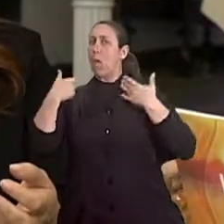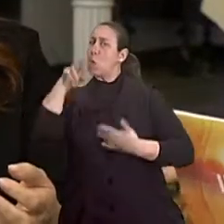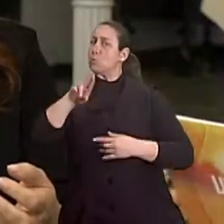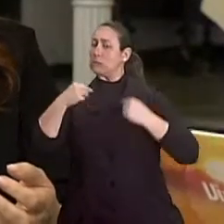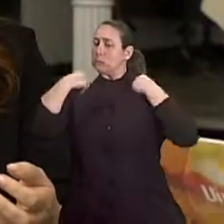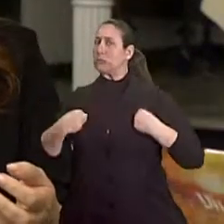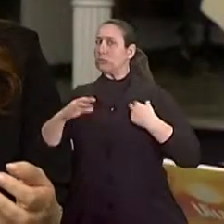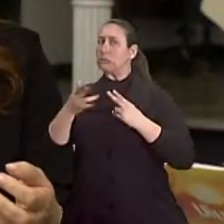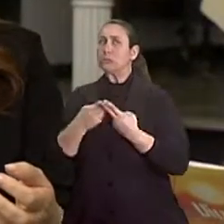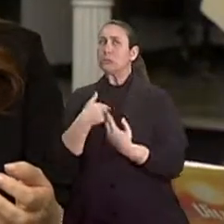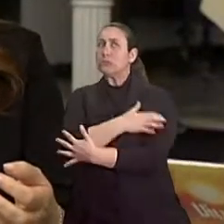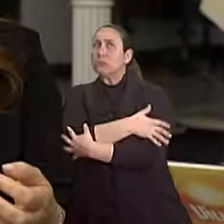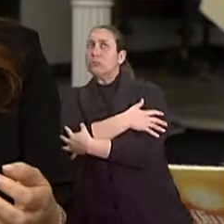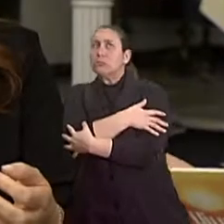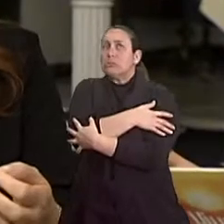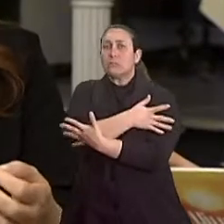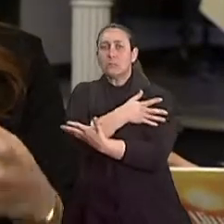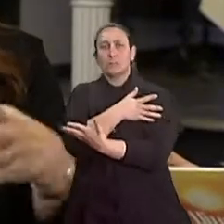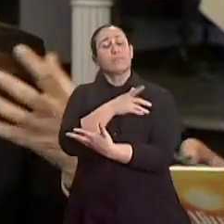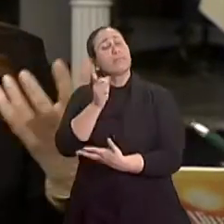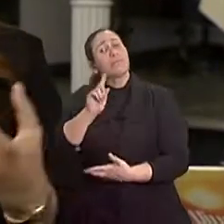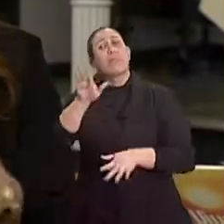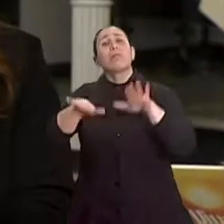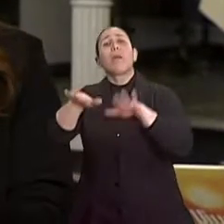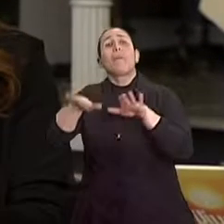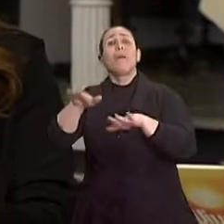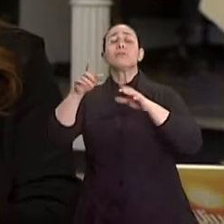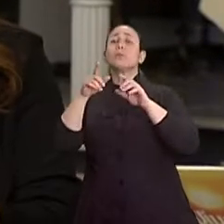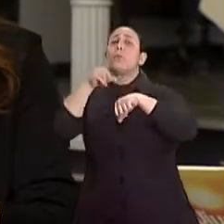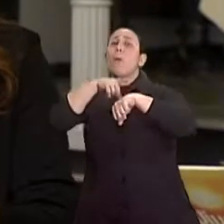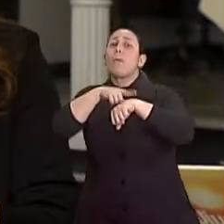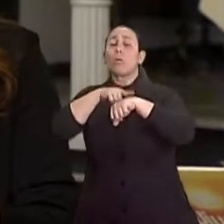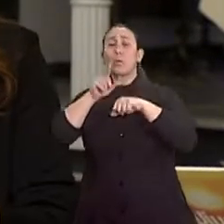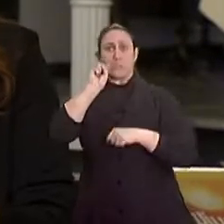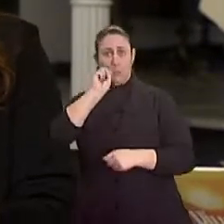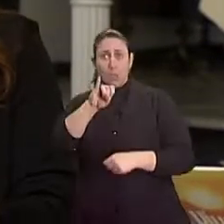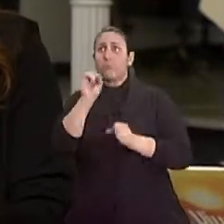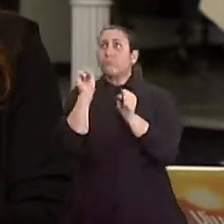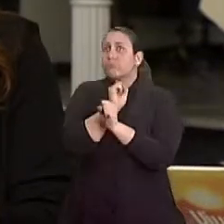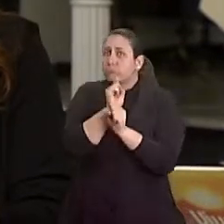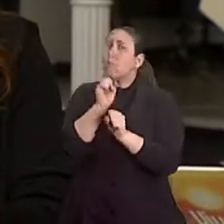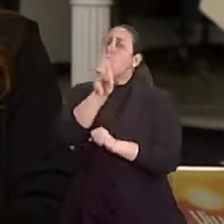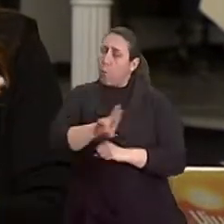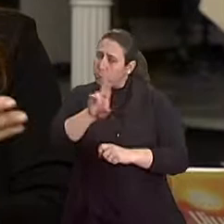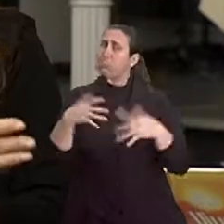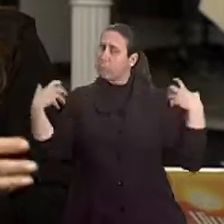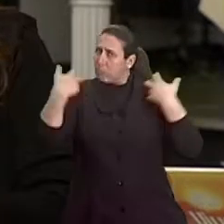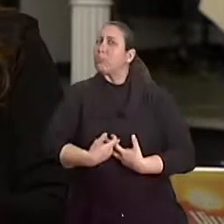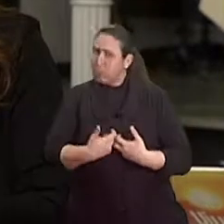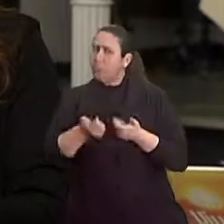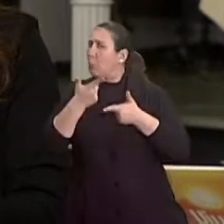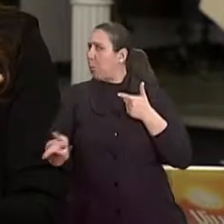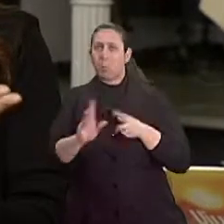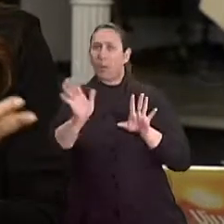seu ambiente é apropriado, tem calefação, uhum. muito bem. Mas se não tem, tem que botar um casaco, tem que botar um